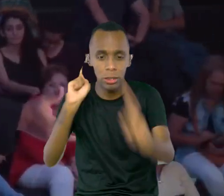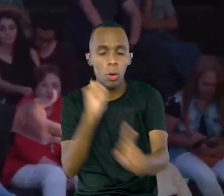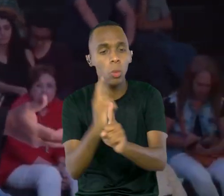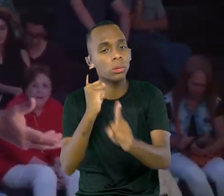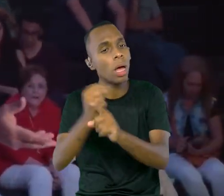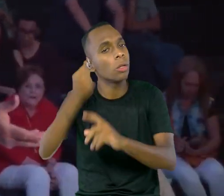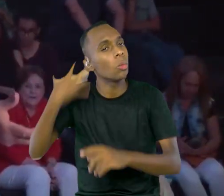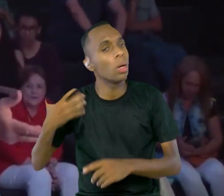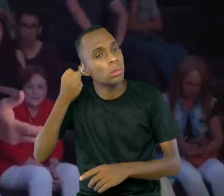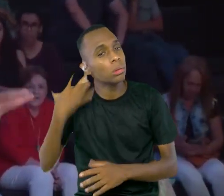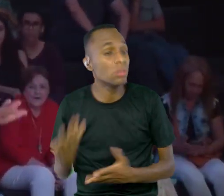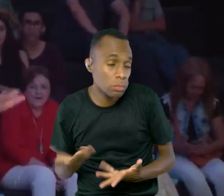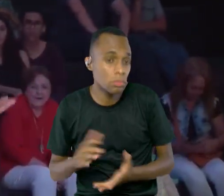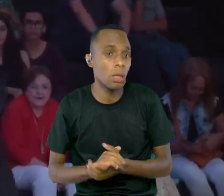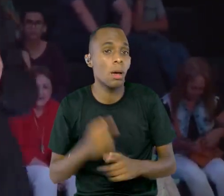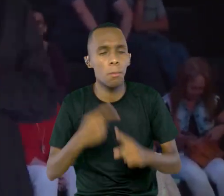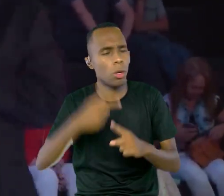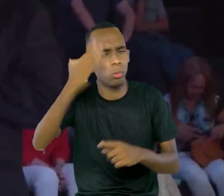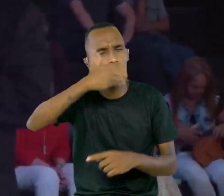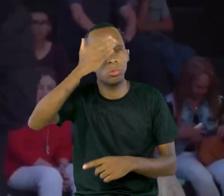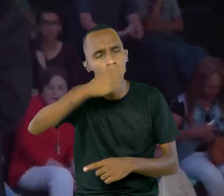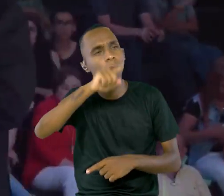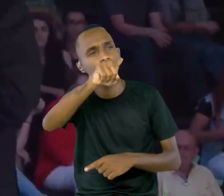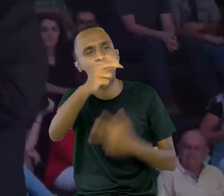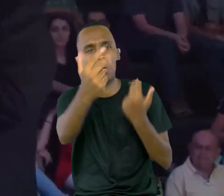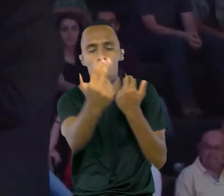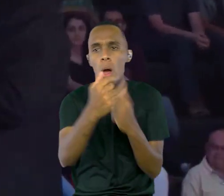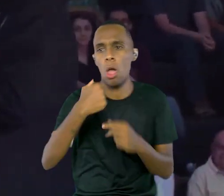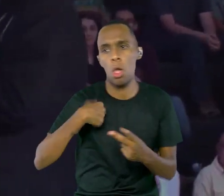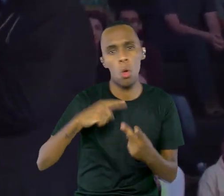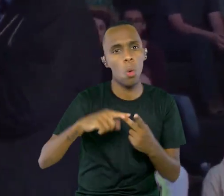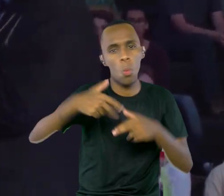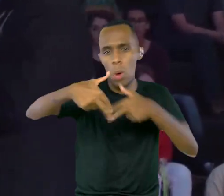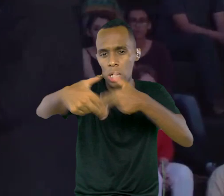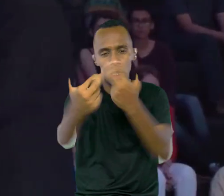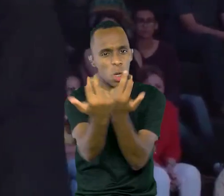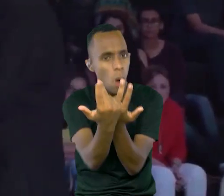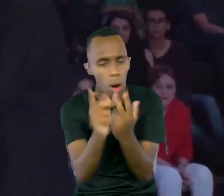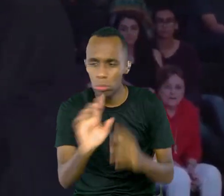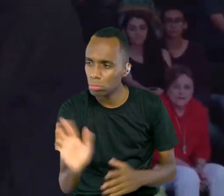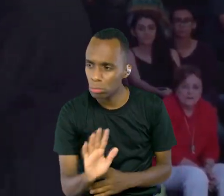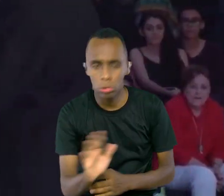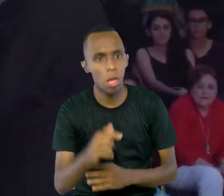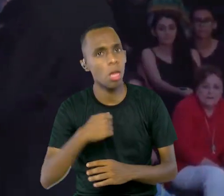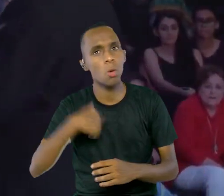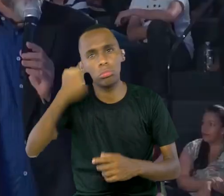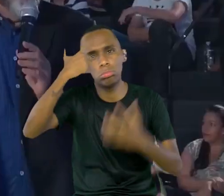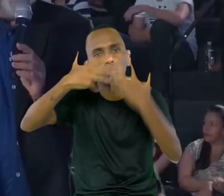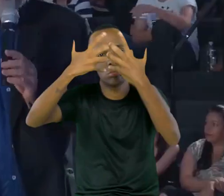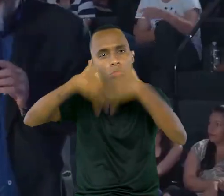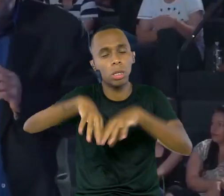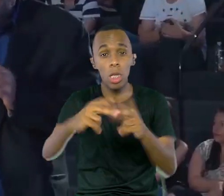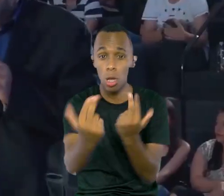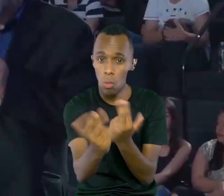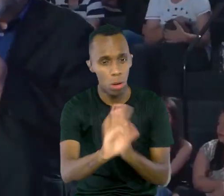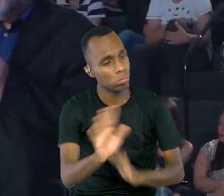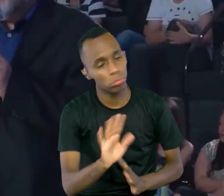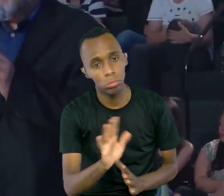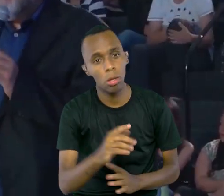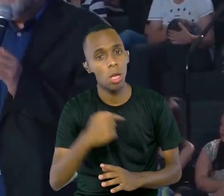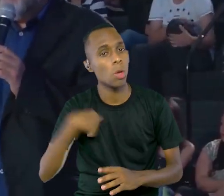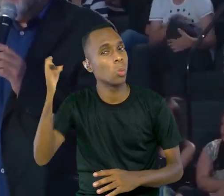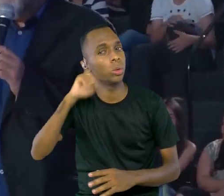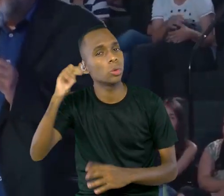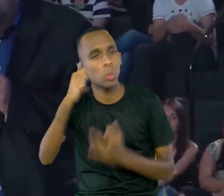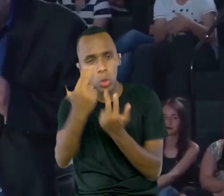chegar perto de mim. Não tenha pena de mim, porque eu não enxergo como você, eu não ando como você, eu não raciocino como